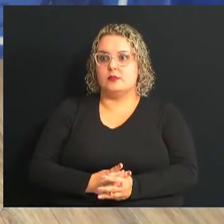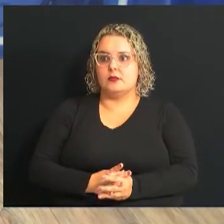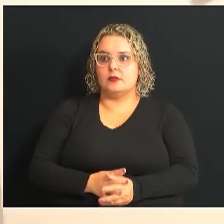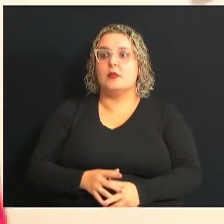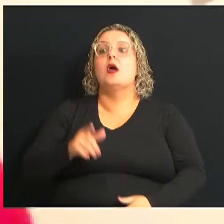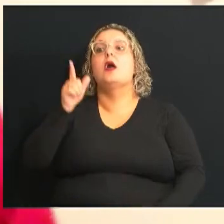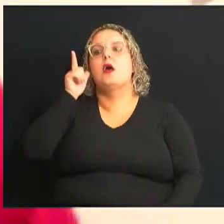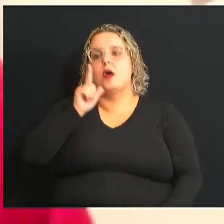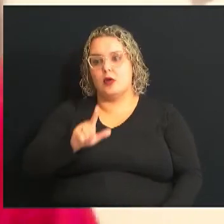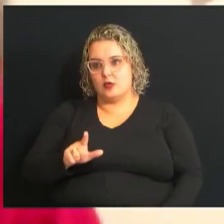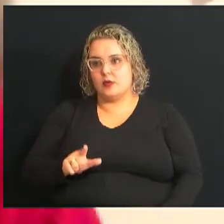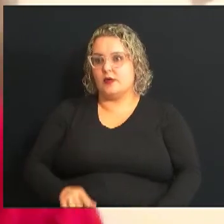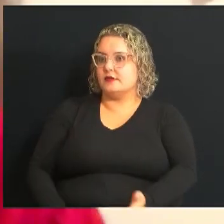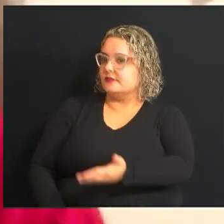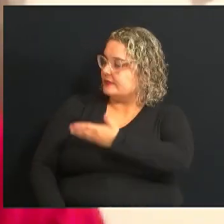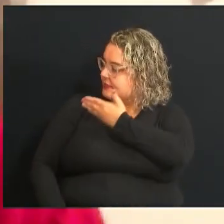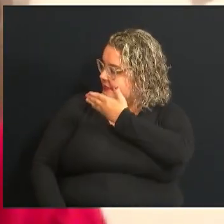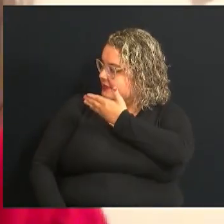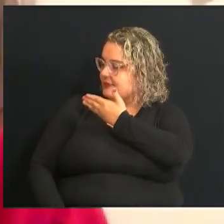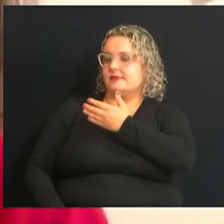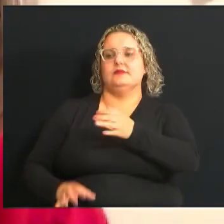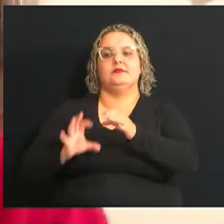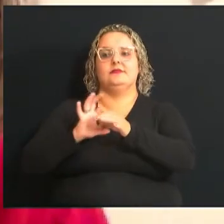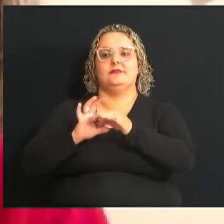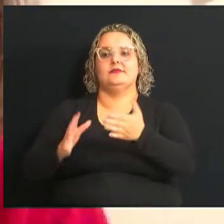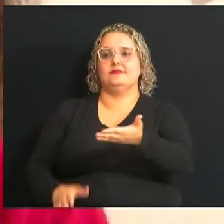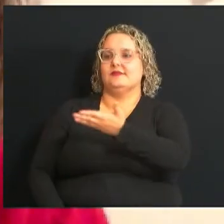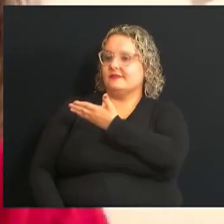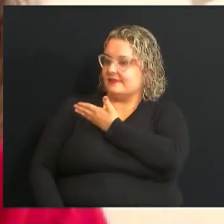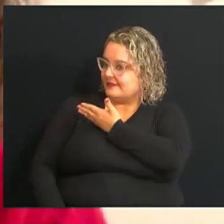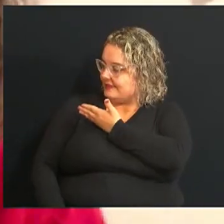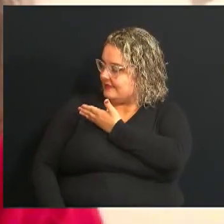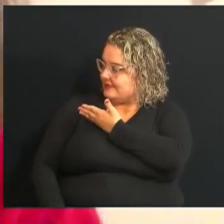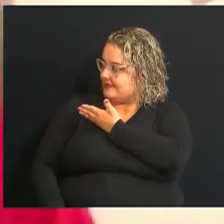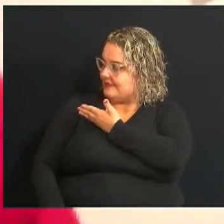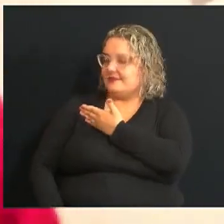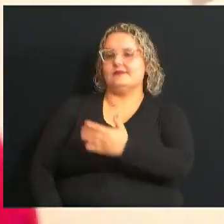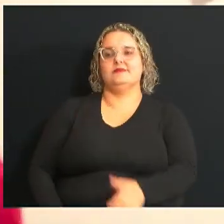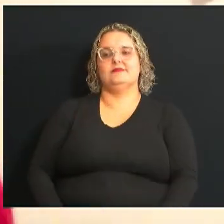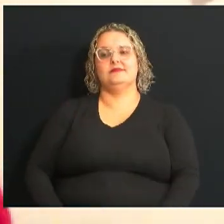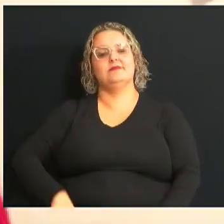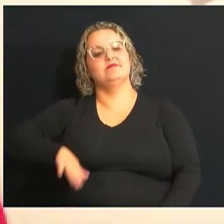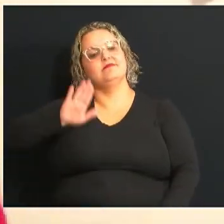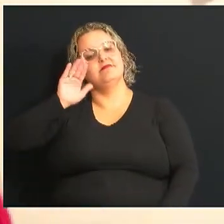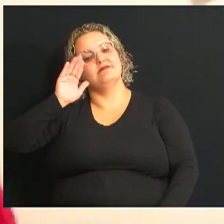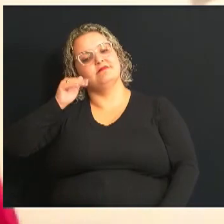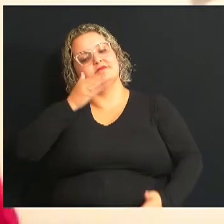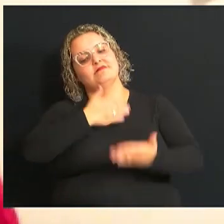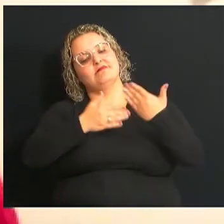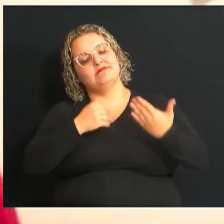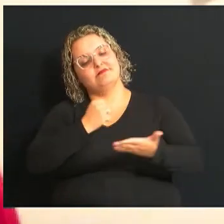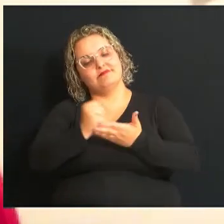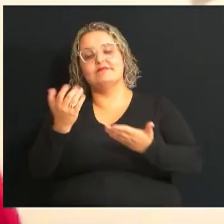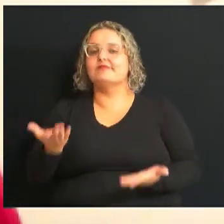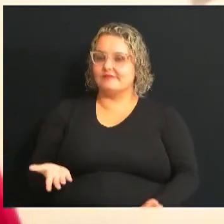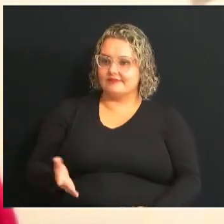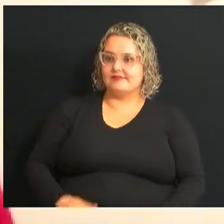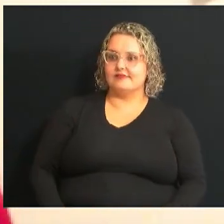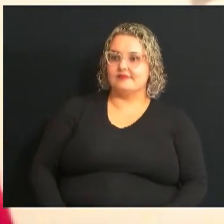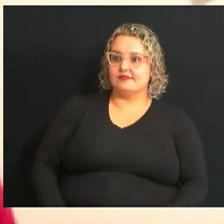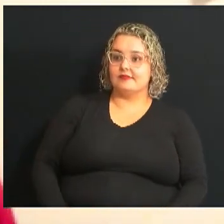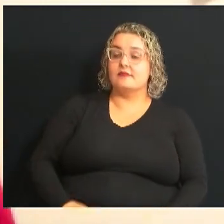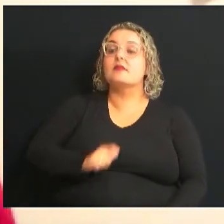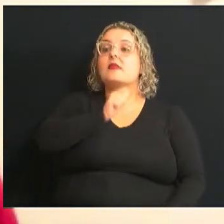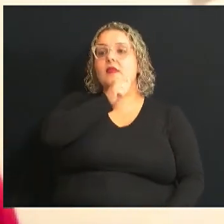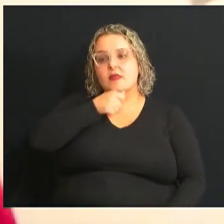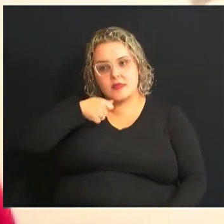Consegue comprar, quero deixar ele aqui, quero mostrar ele aqui, então chama Despedida de Quem Fui. Ele está na Amazon,